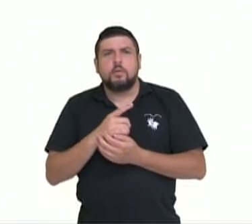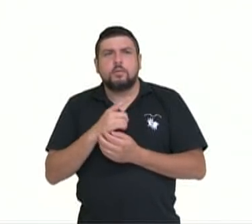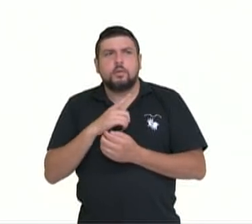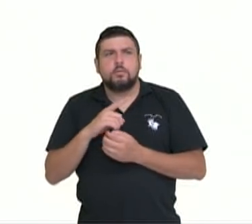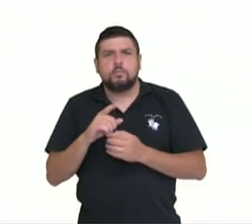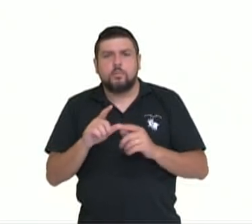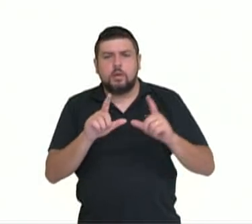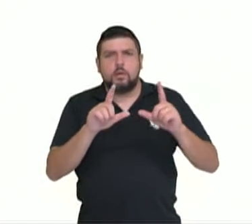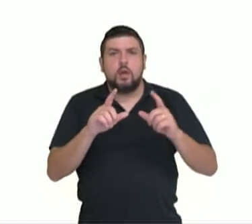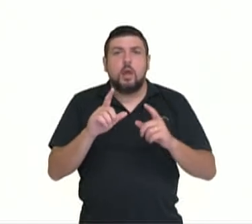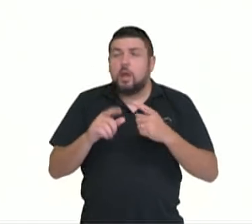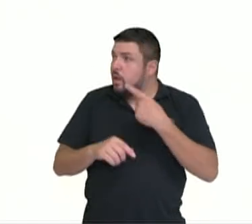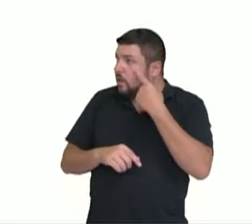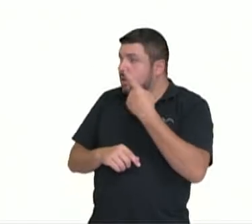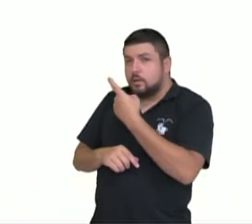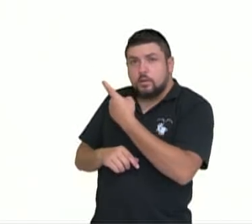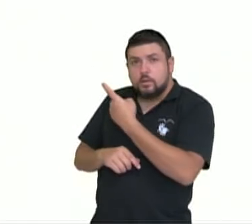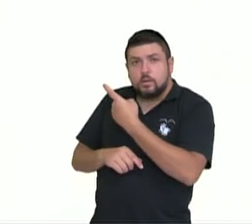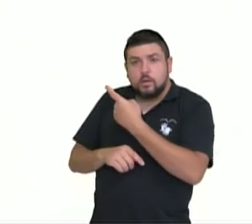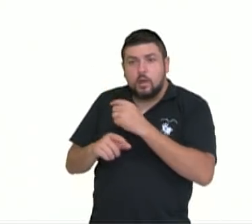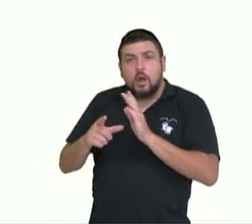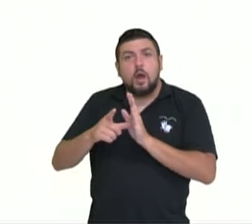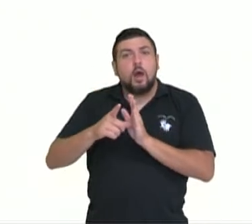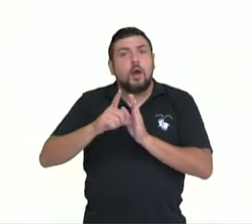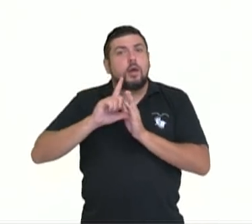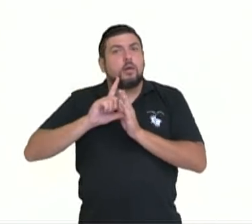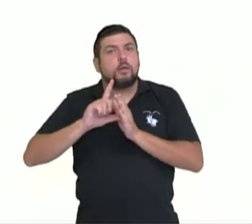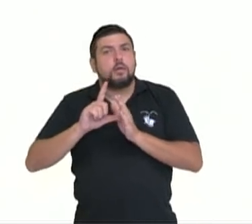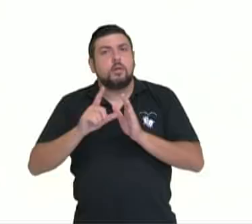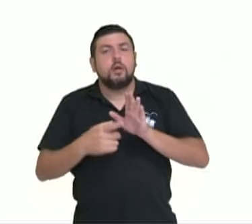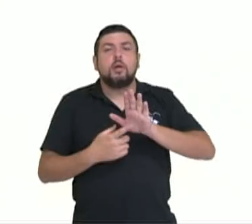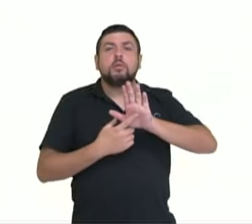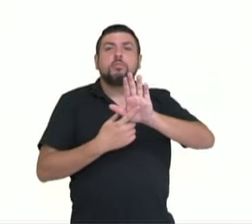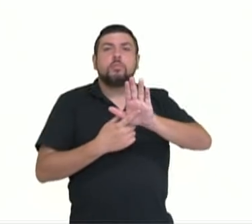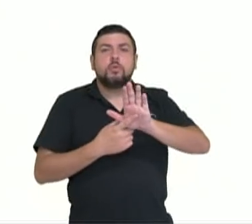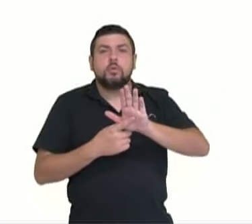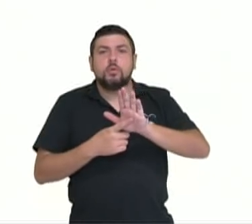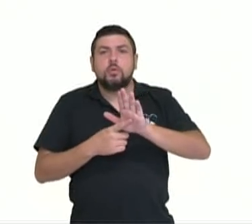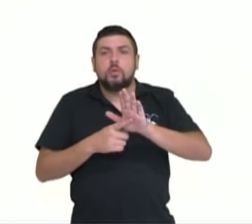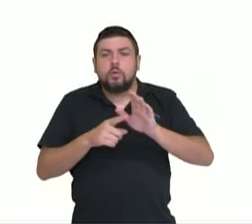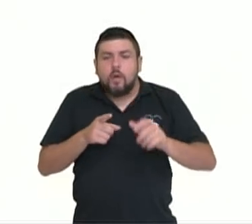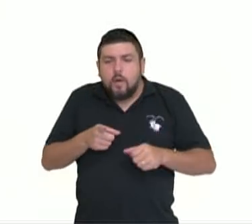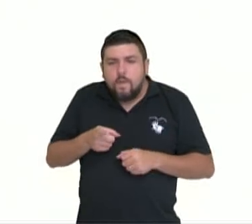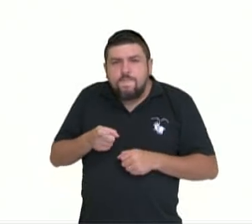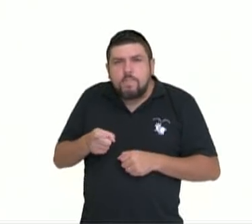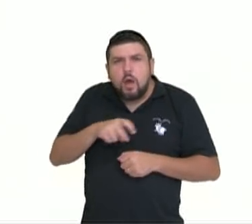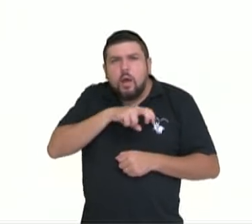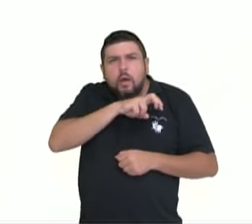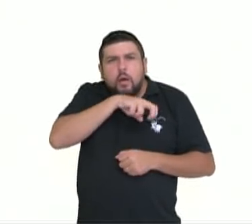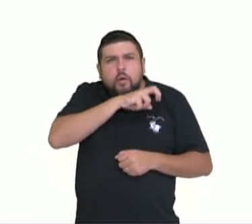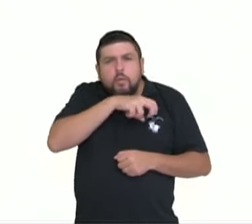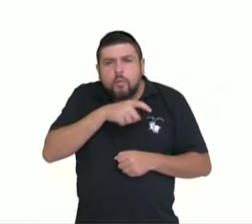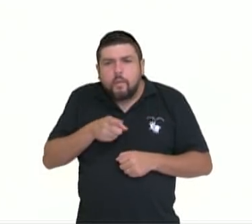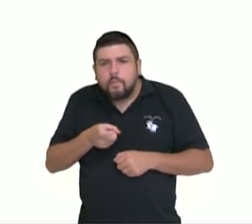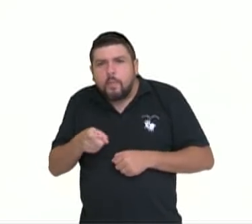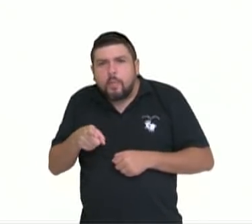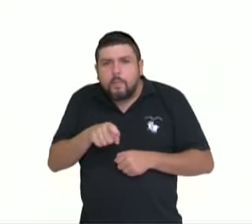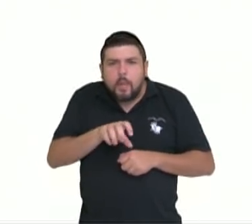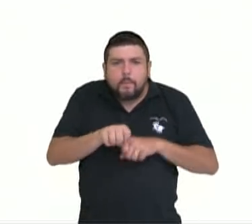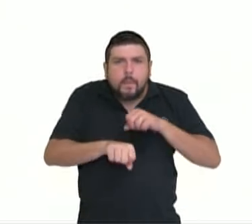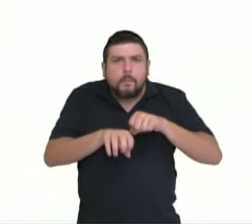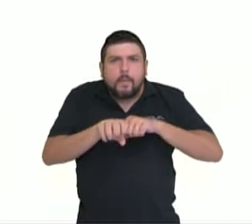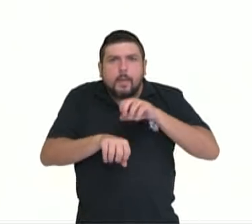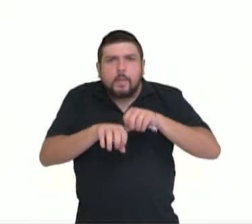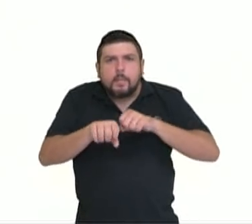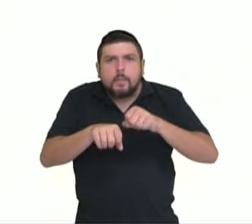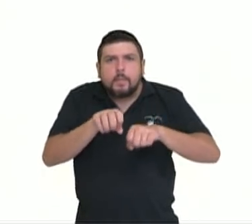nós vimos no slide anterior. Vocês lembram a minhoquinha que vai aumentando conforme ela vai comendo? É o mesmo